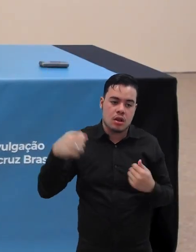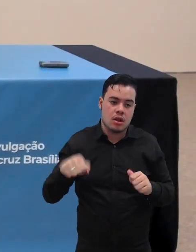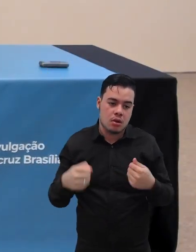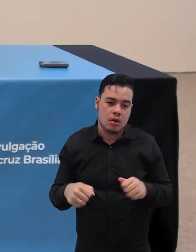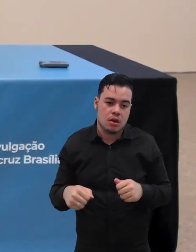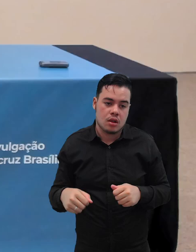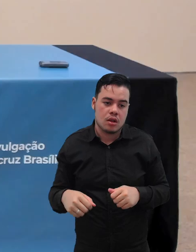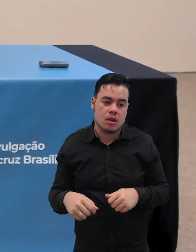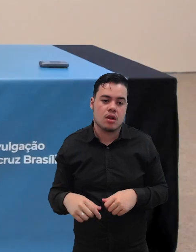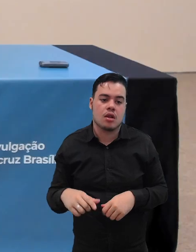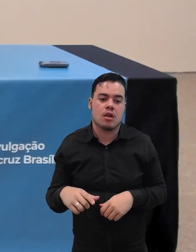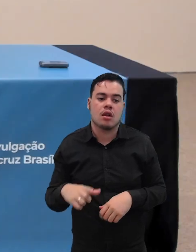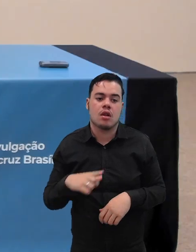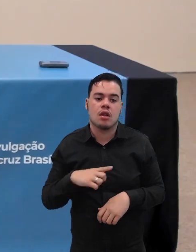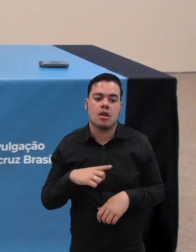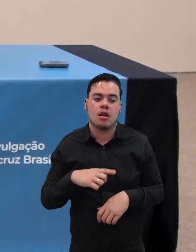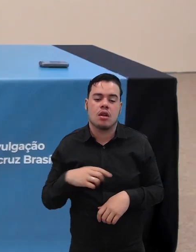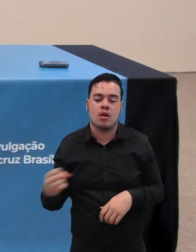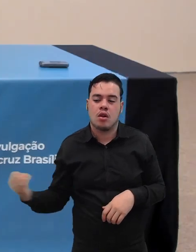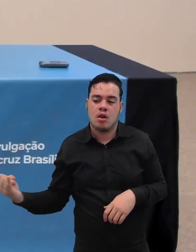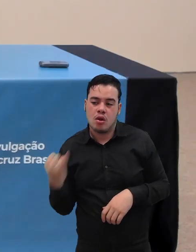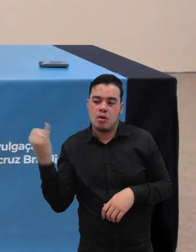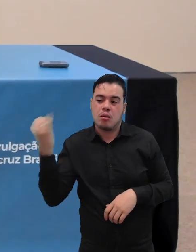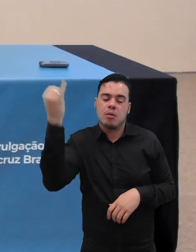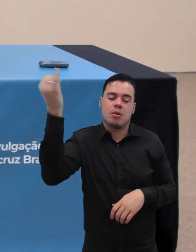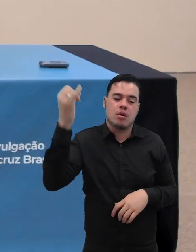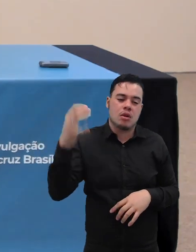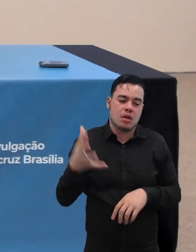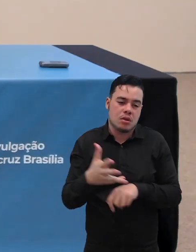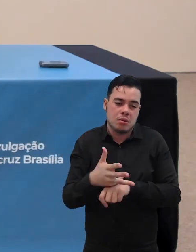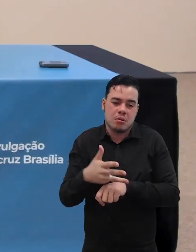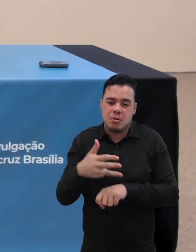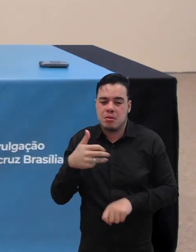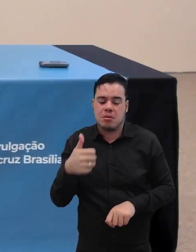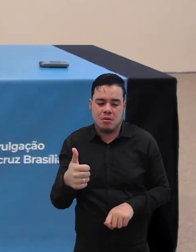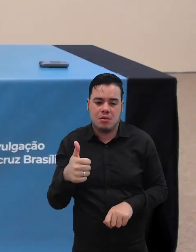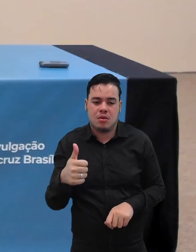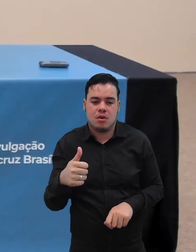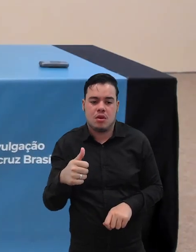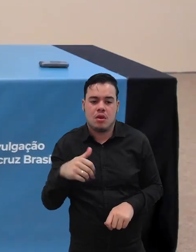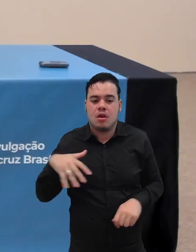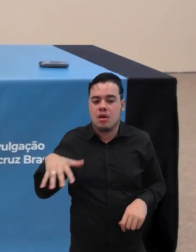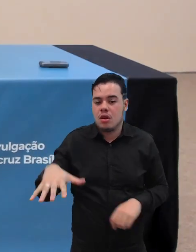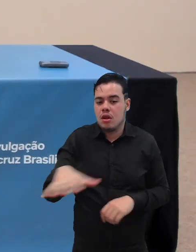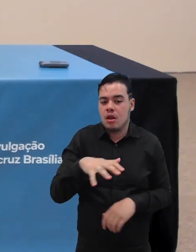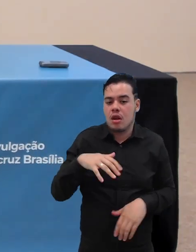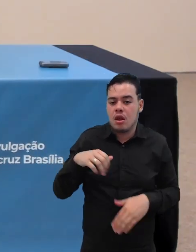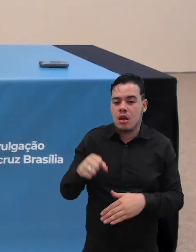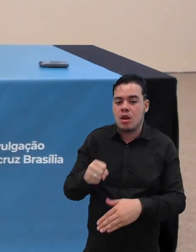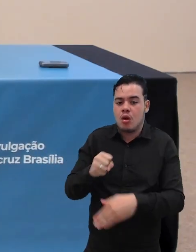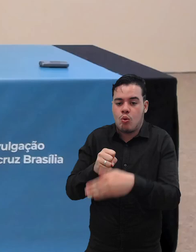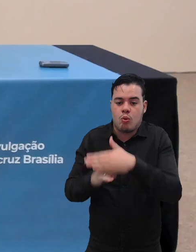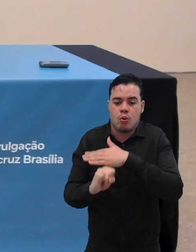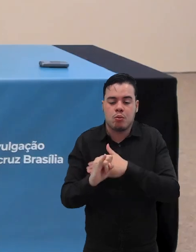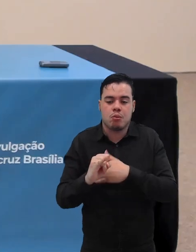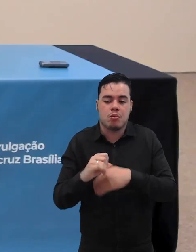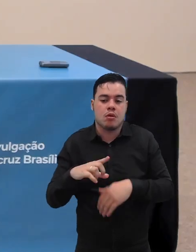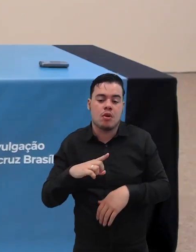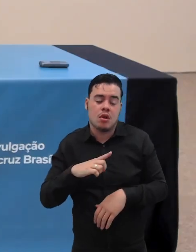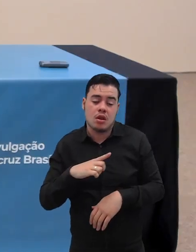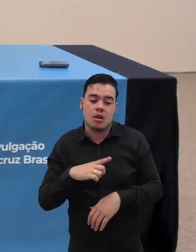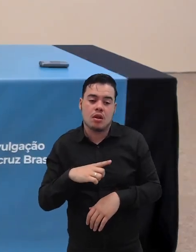ganhar uma importância estratégica no campo do financiamento. Então, nós estamos